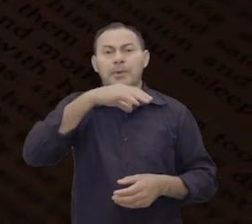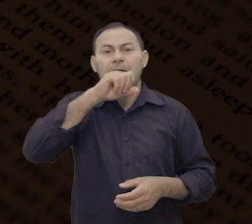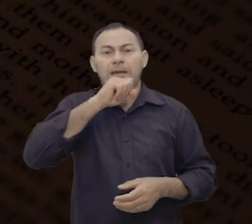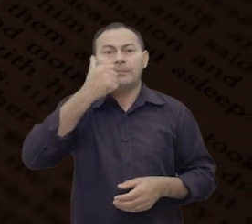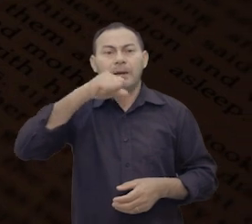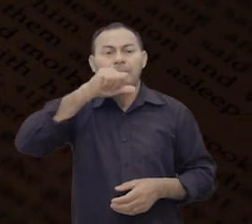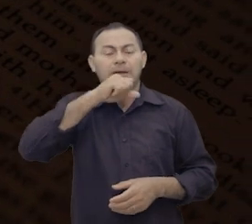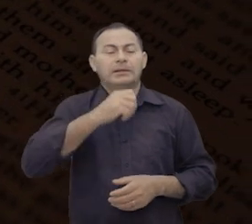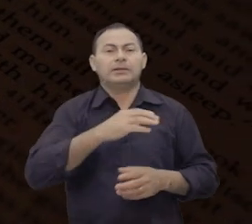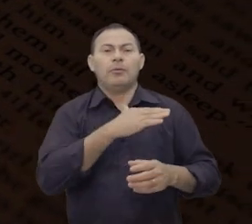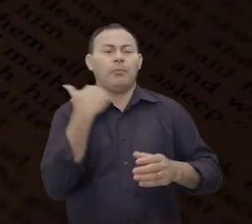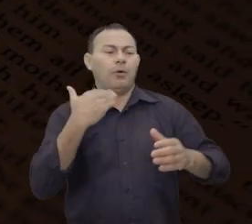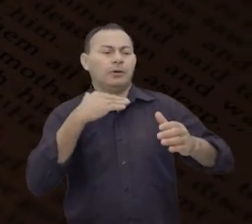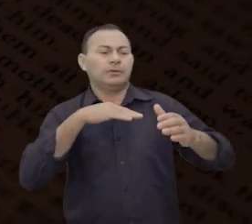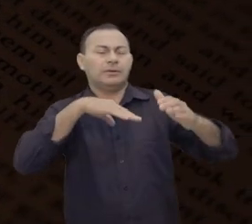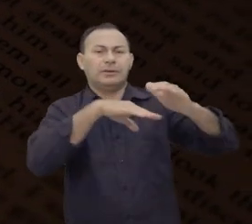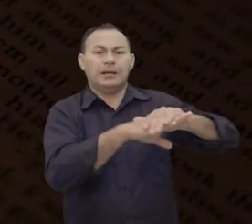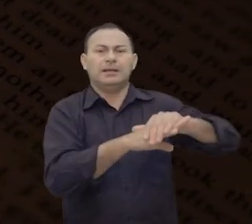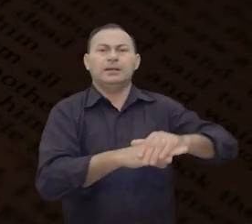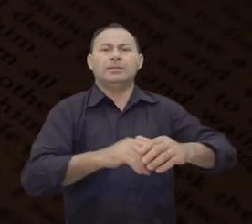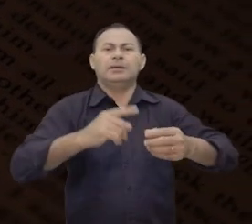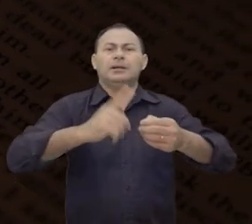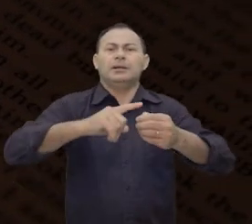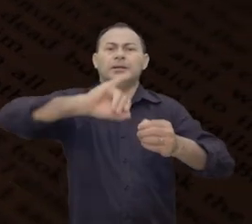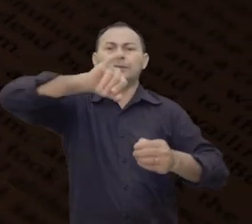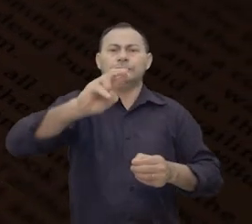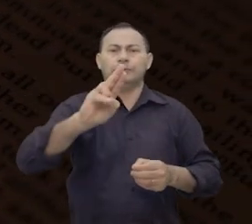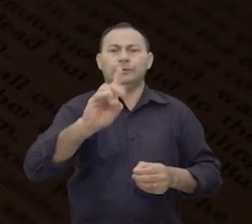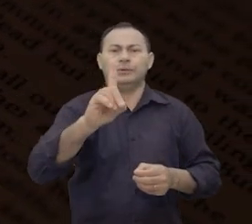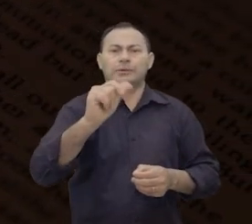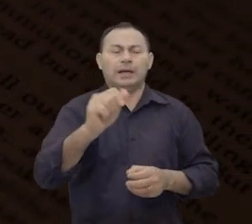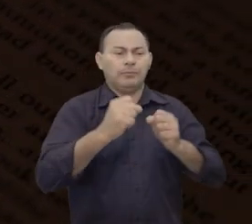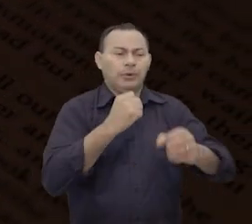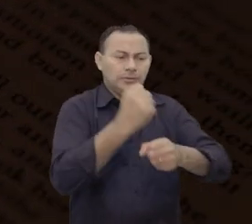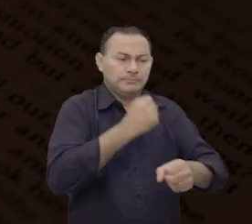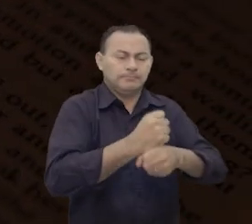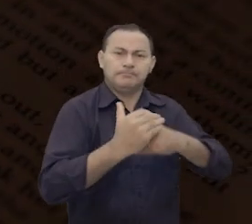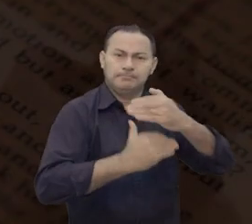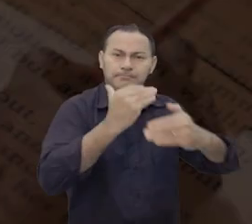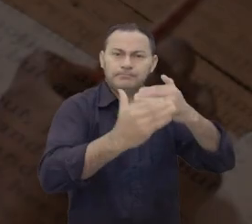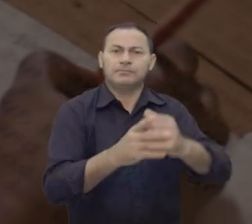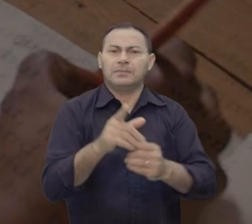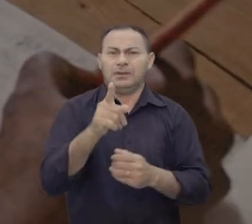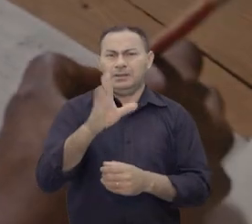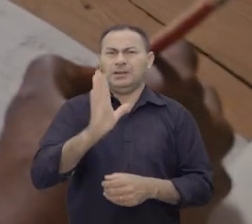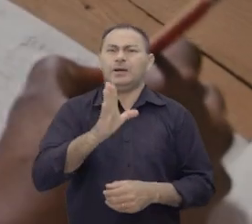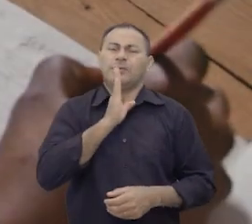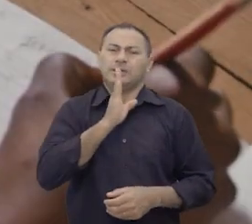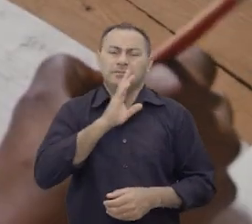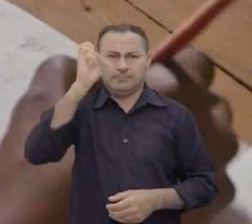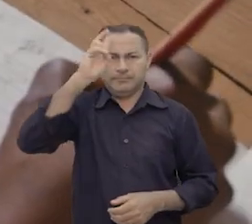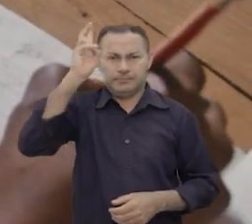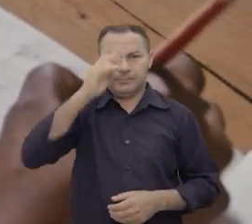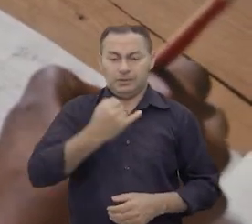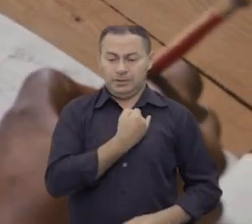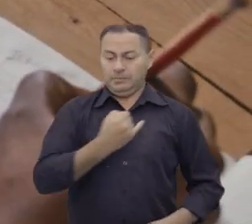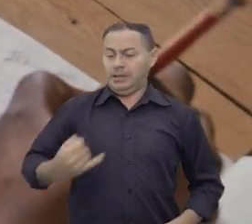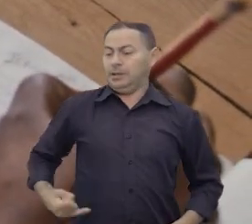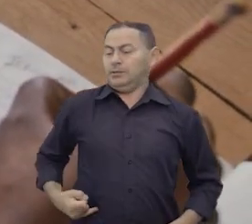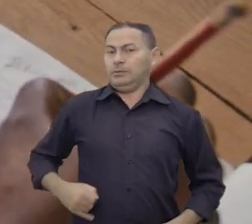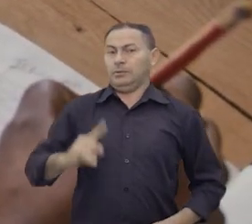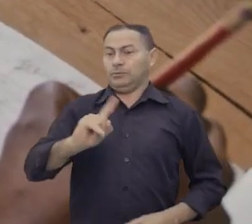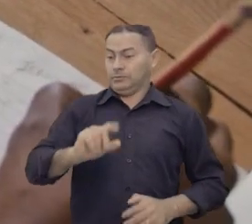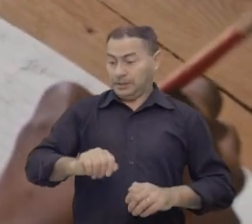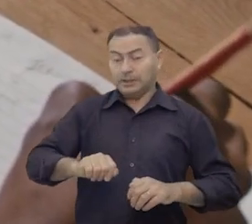pais estão enterrados, em Judá, para que eu possa reconstruí-la. Você provavelmente já conhece a história. O